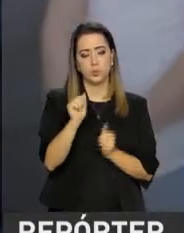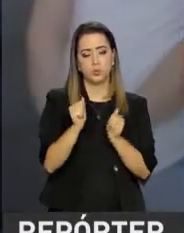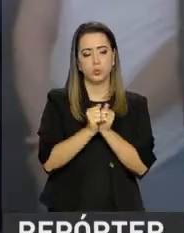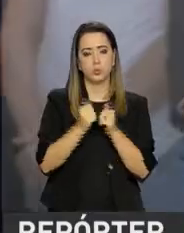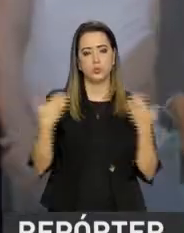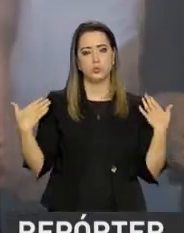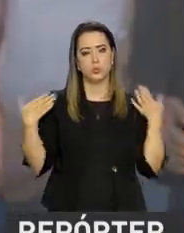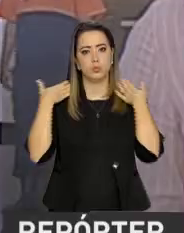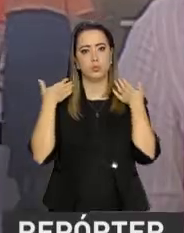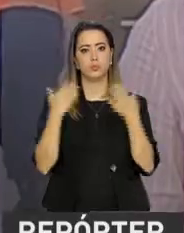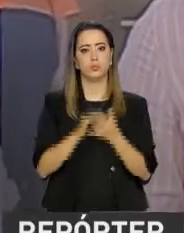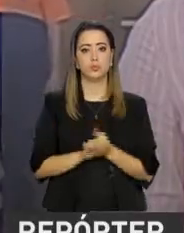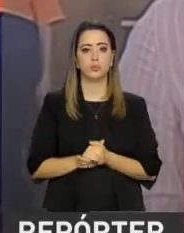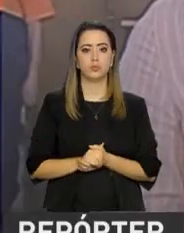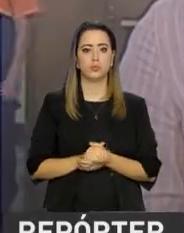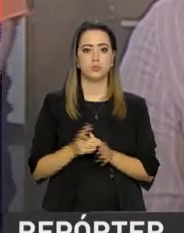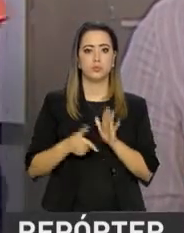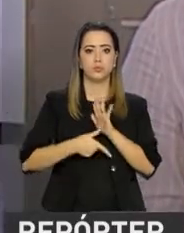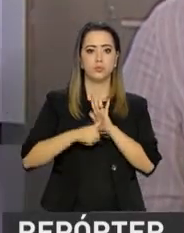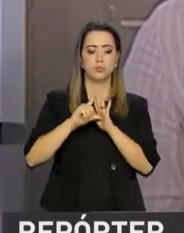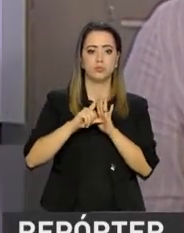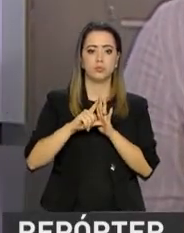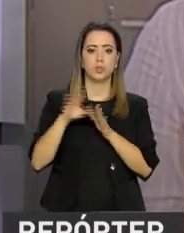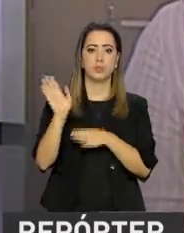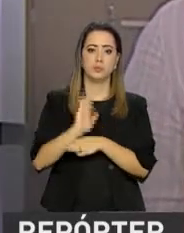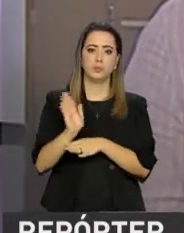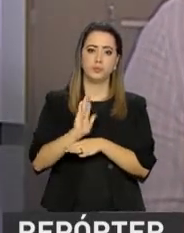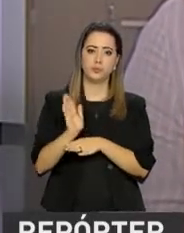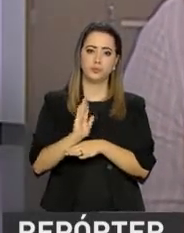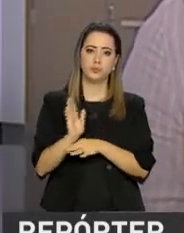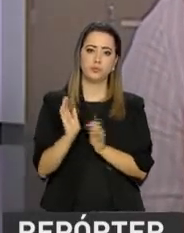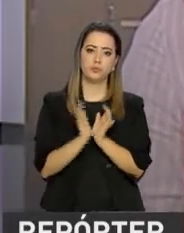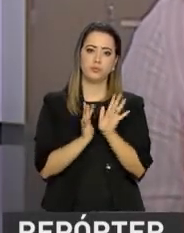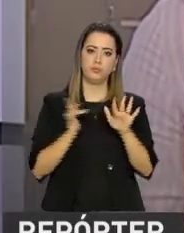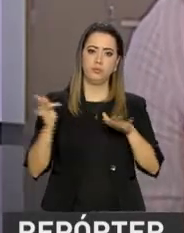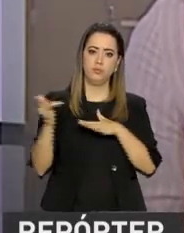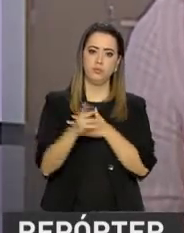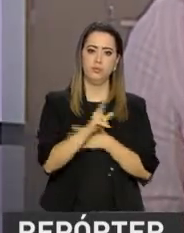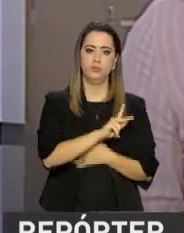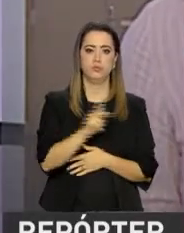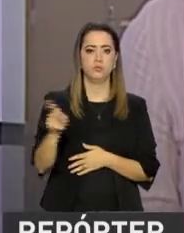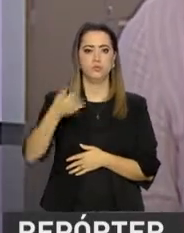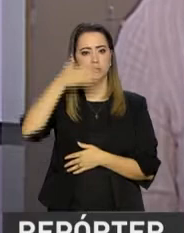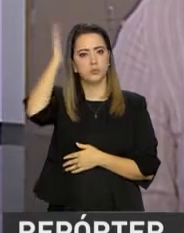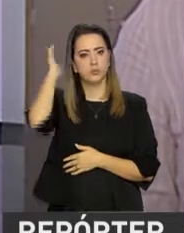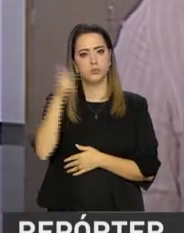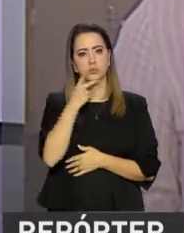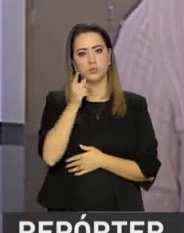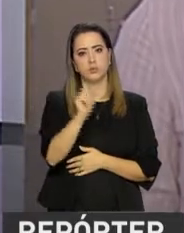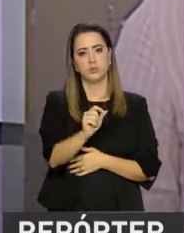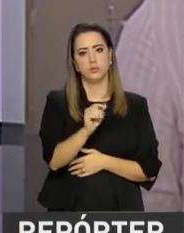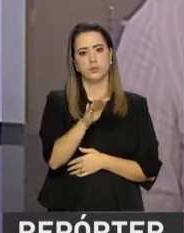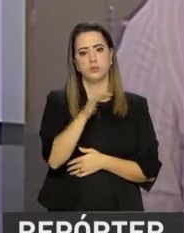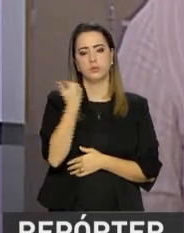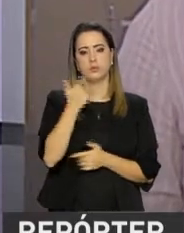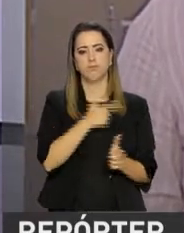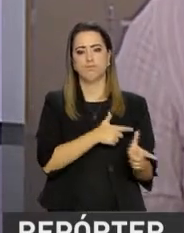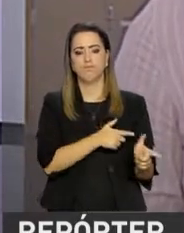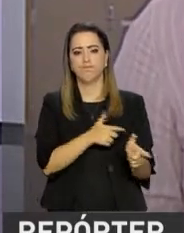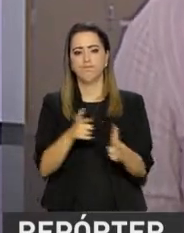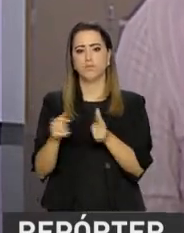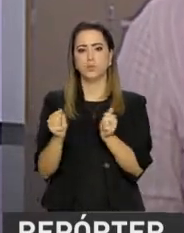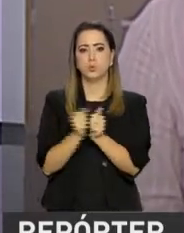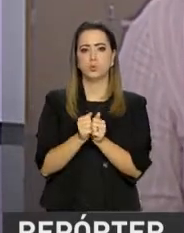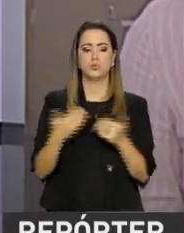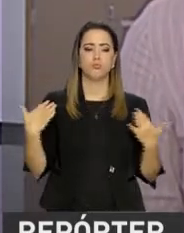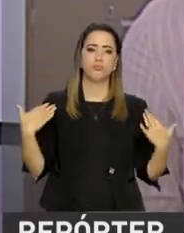motorista Anderson. Mais cedo, em vídeo divulgado nas redes sociais, o presidente Temer afirmou que o assassinato de Marielle e